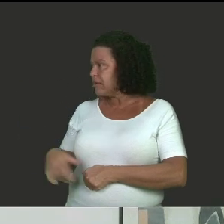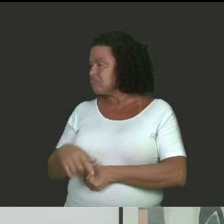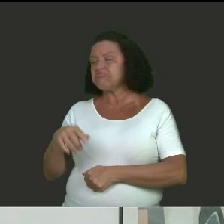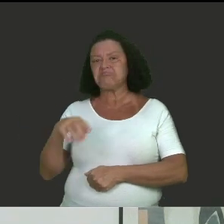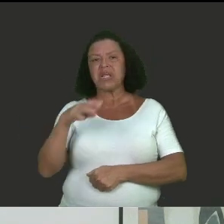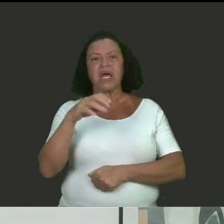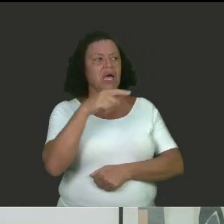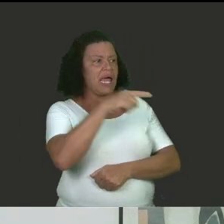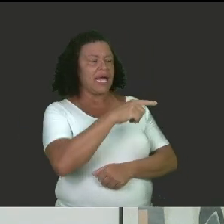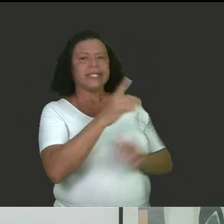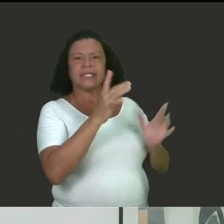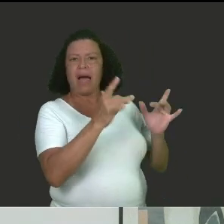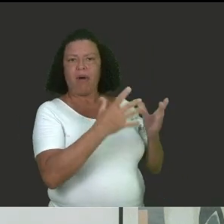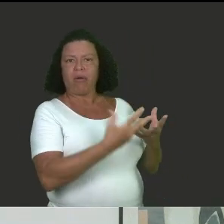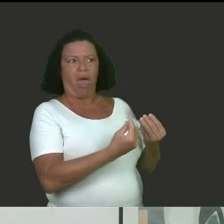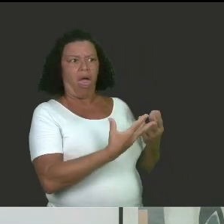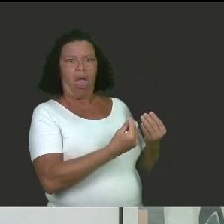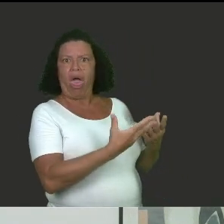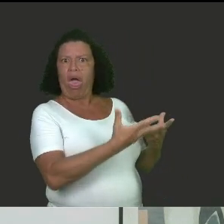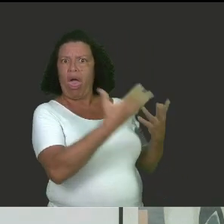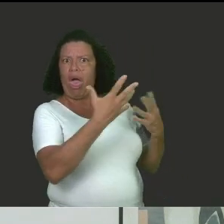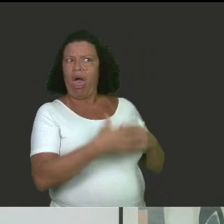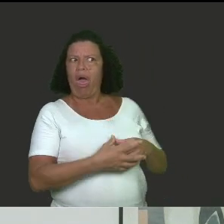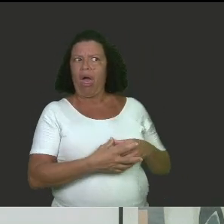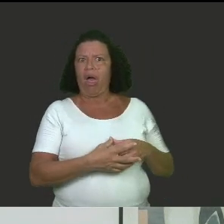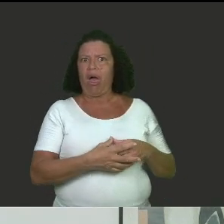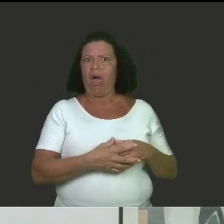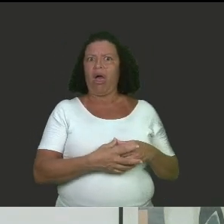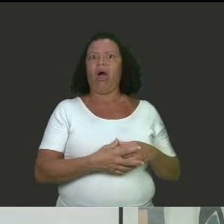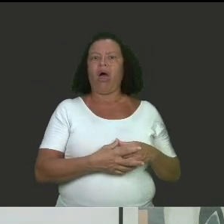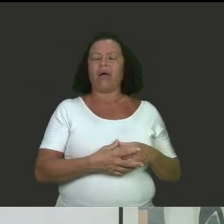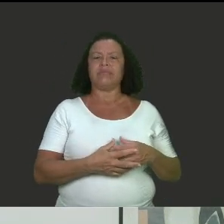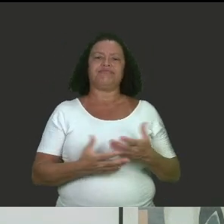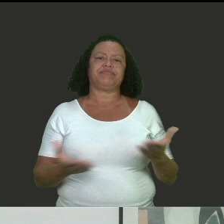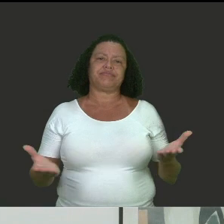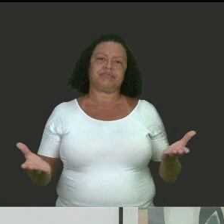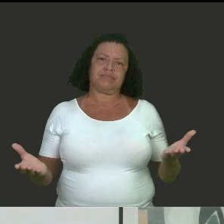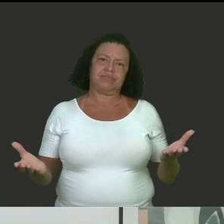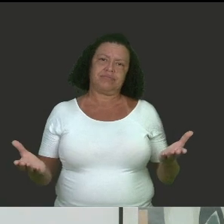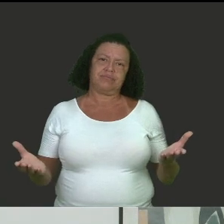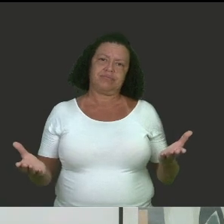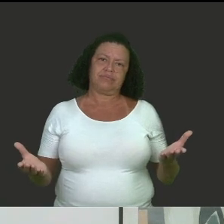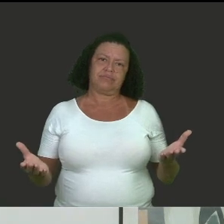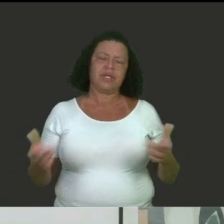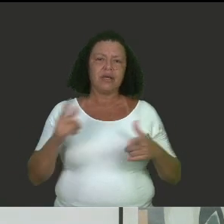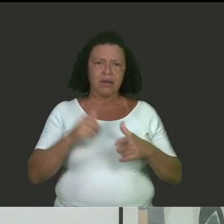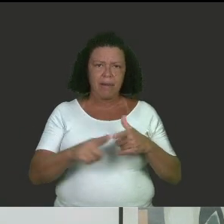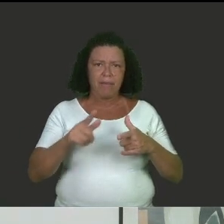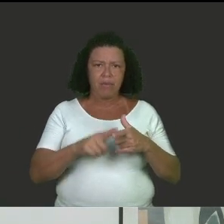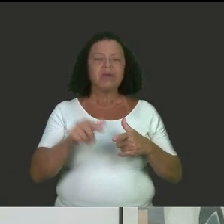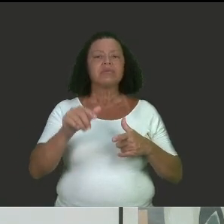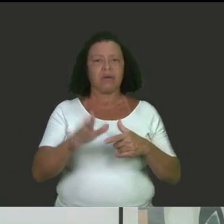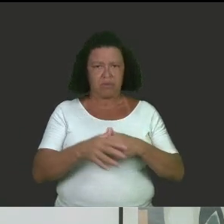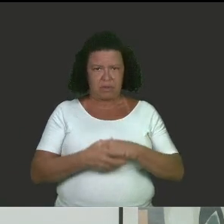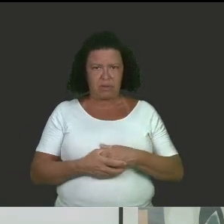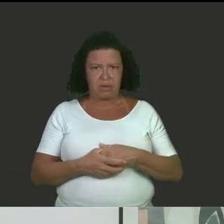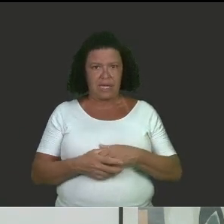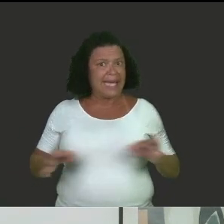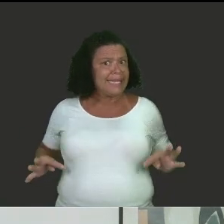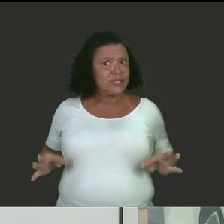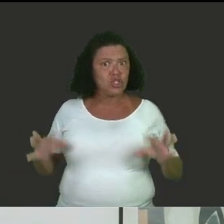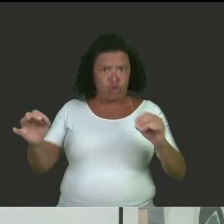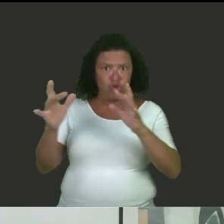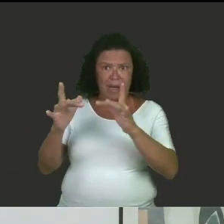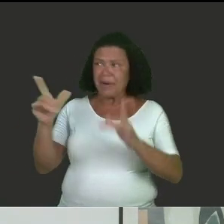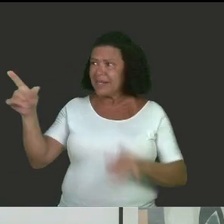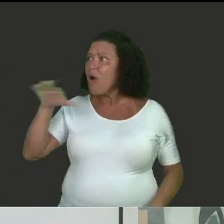namorados que sejam desonestos e tal. Então, será que o problema está em todos os namorados que ela